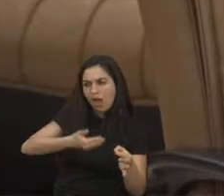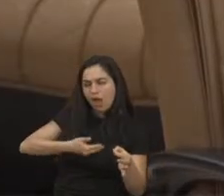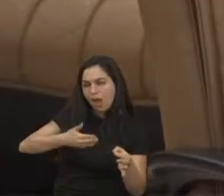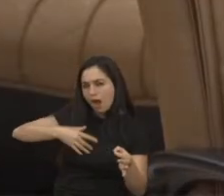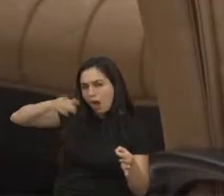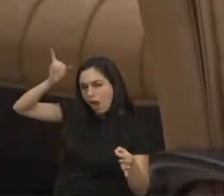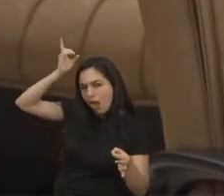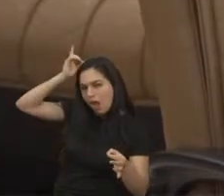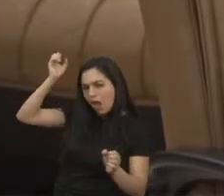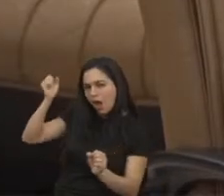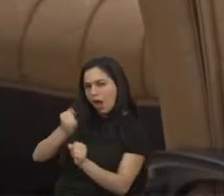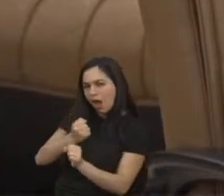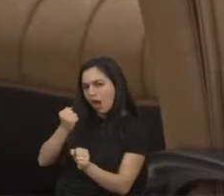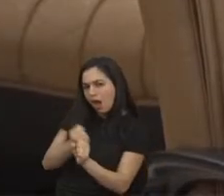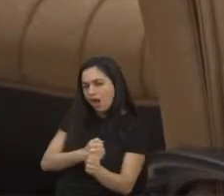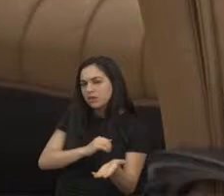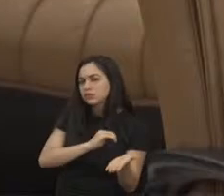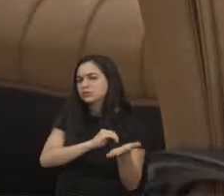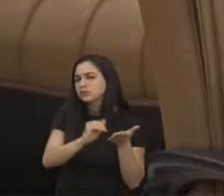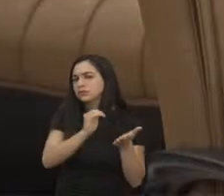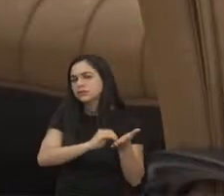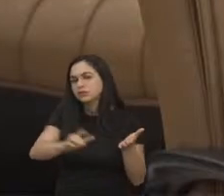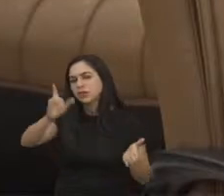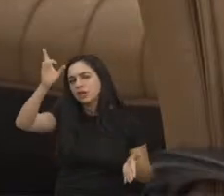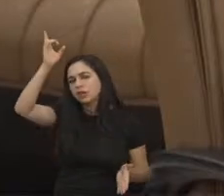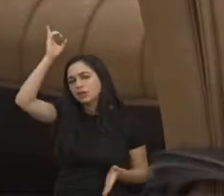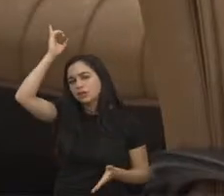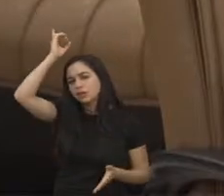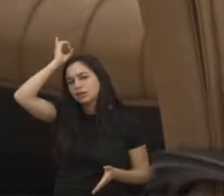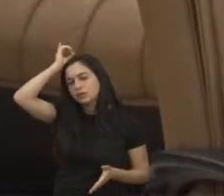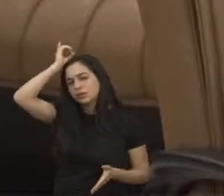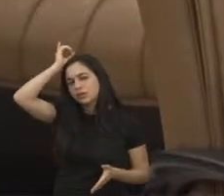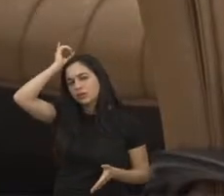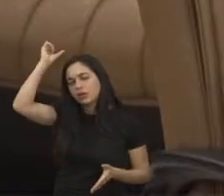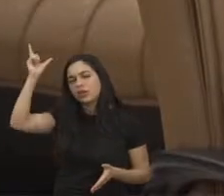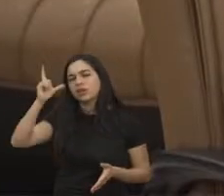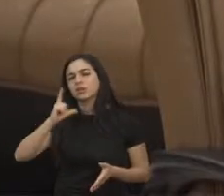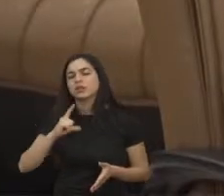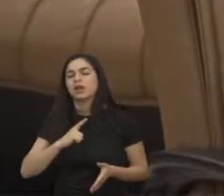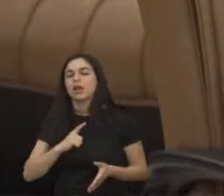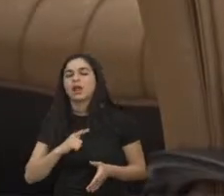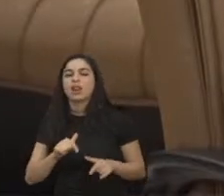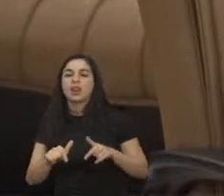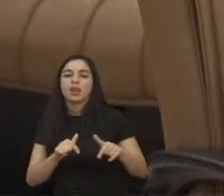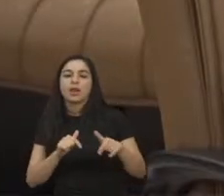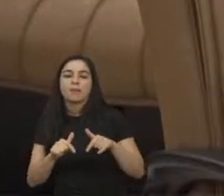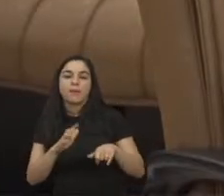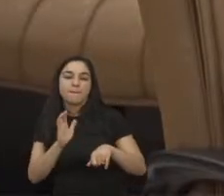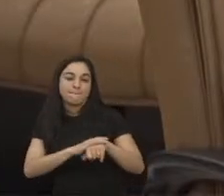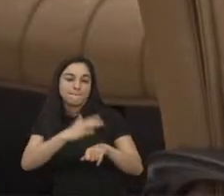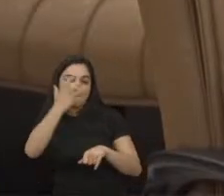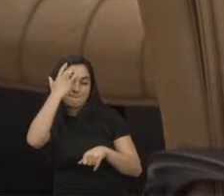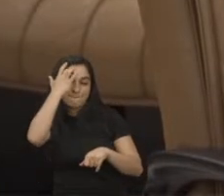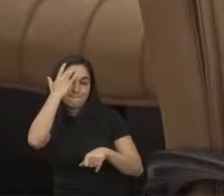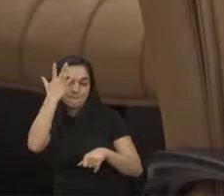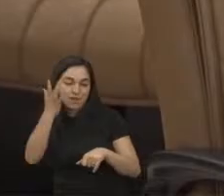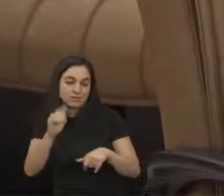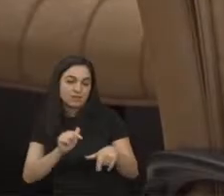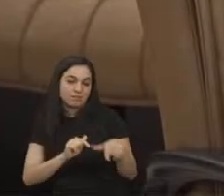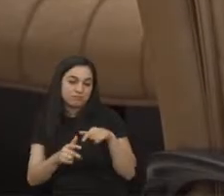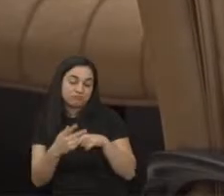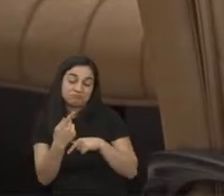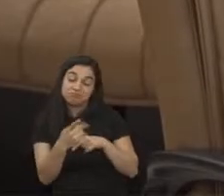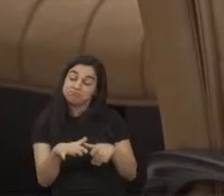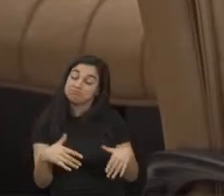ligação entre o secretário ser dono de uma empresa que presta serviço de engenharia e a gente está desburocratizando empreendimentos imobiliários? Existe